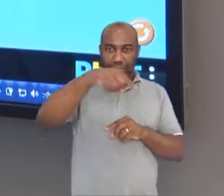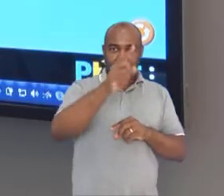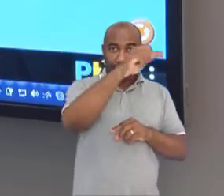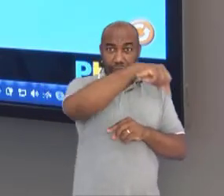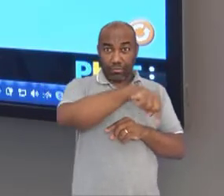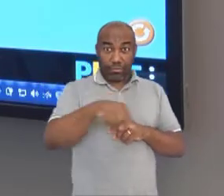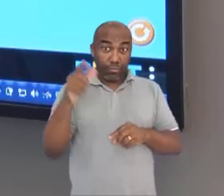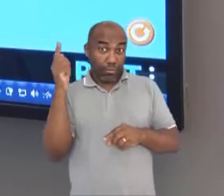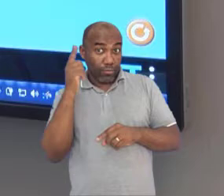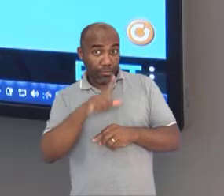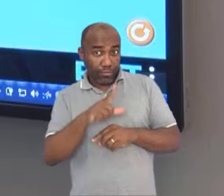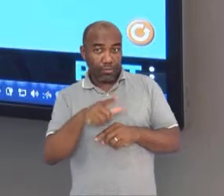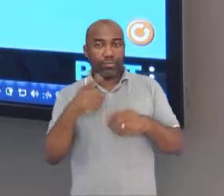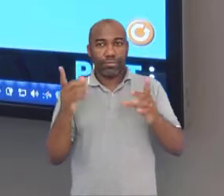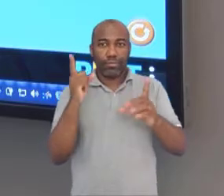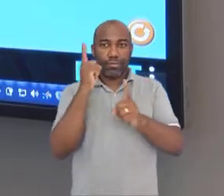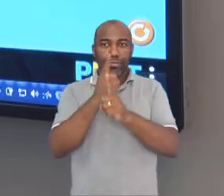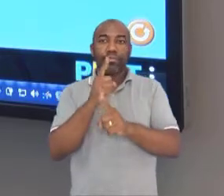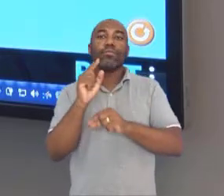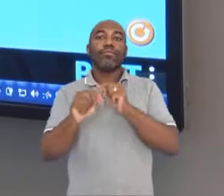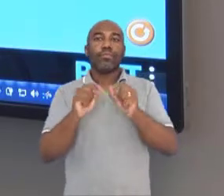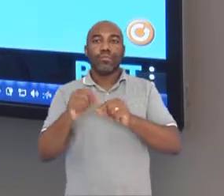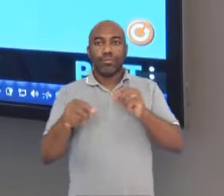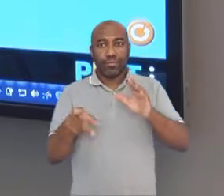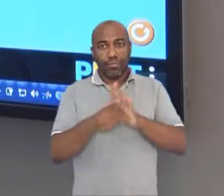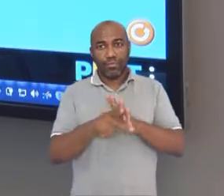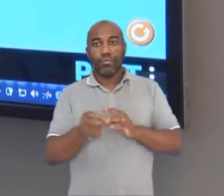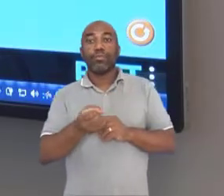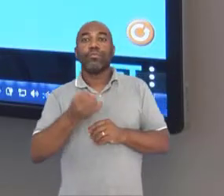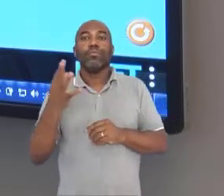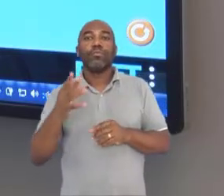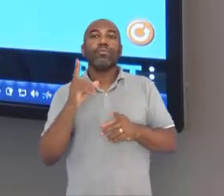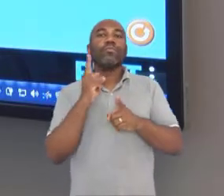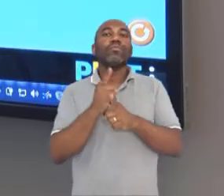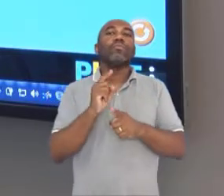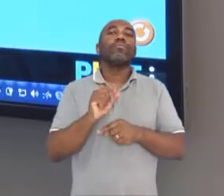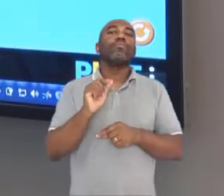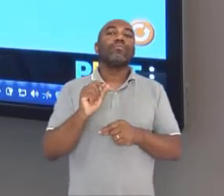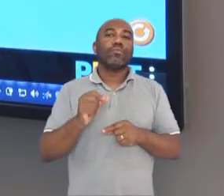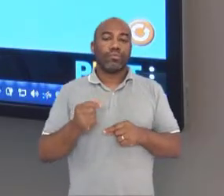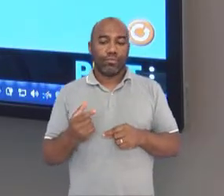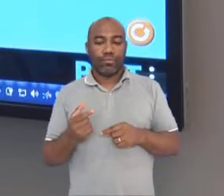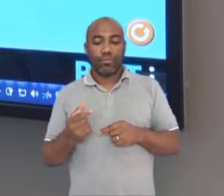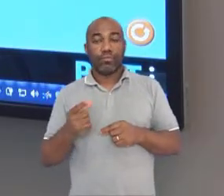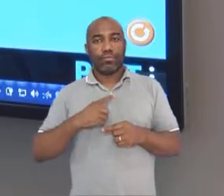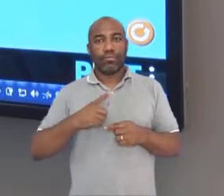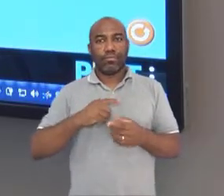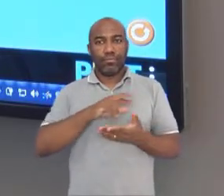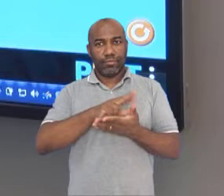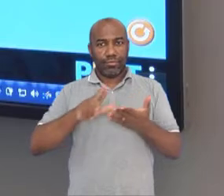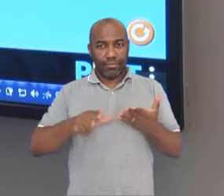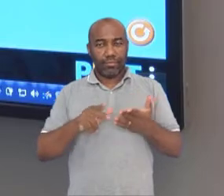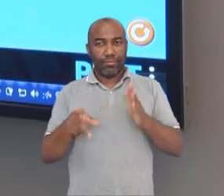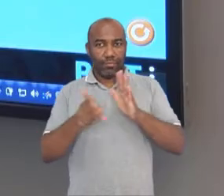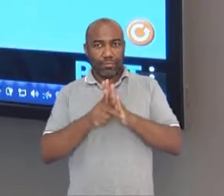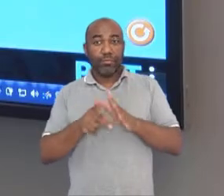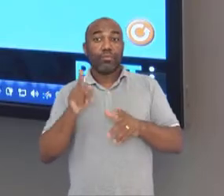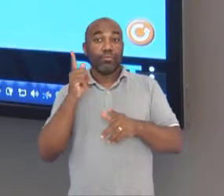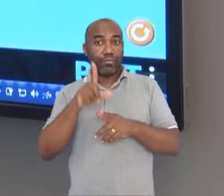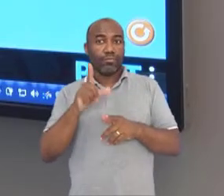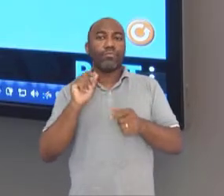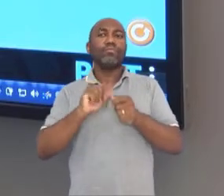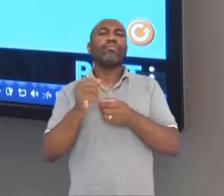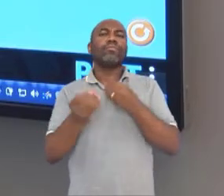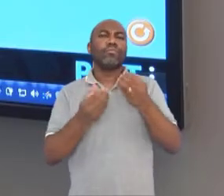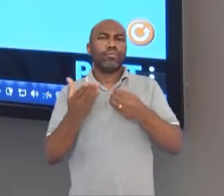essa intensidade de corrente elétrica ela tem 3 caminhos. Veja que no circuito em série é um caminho